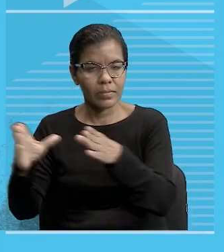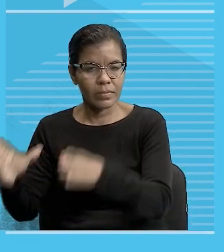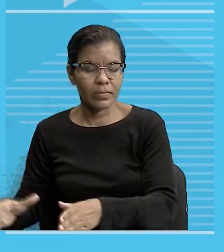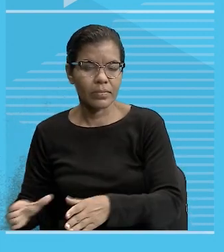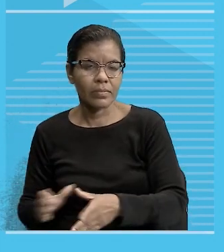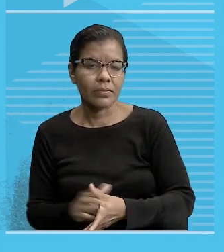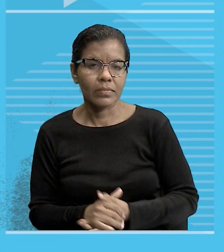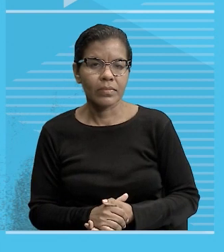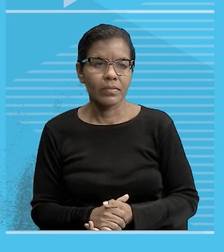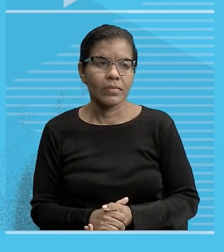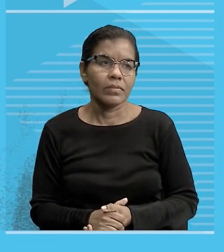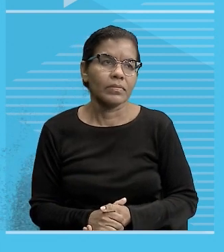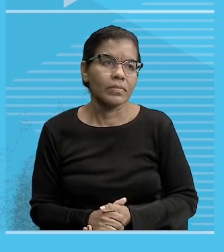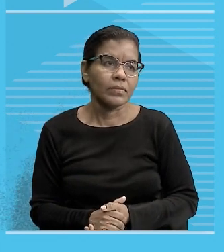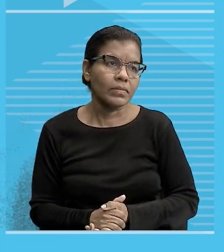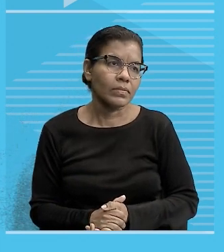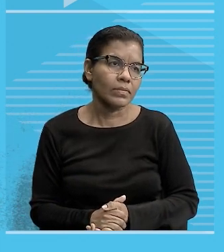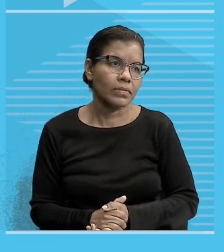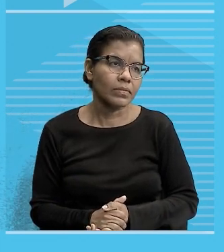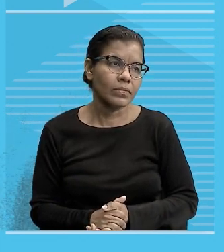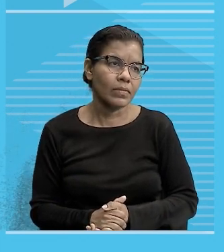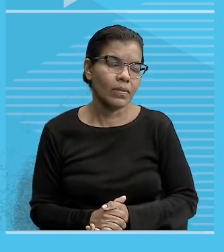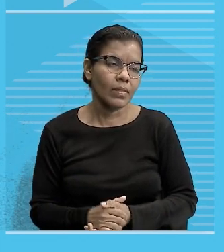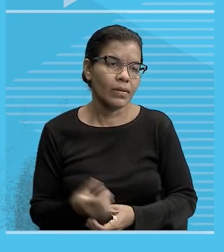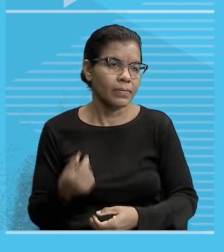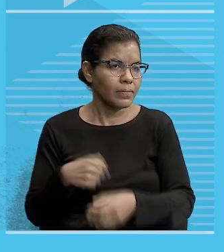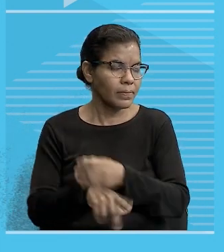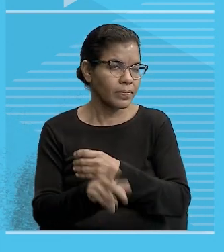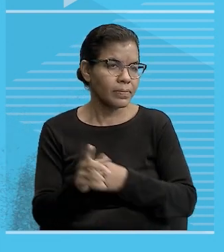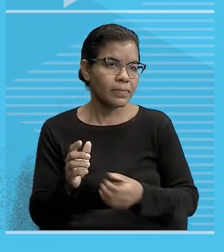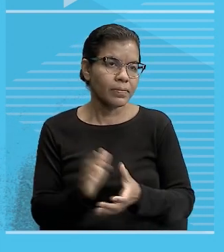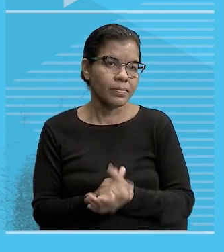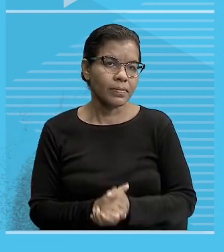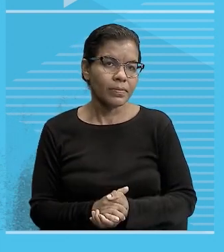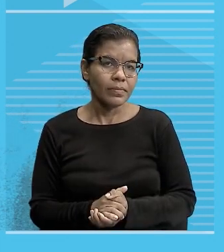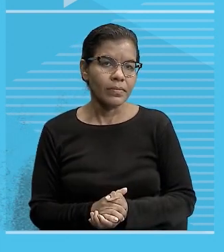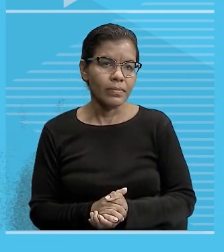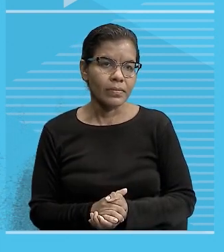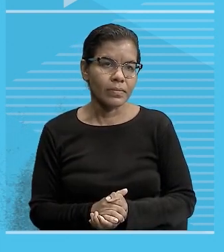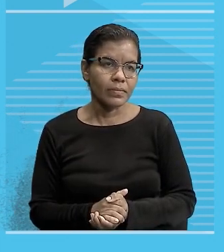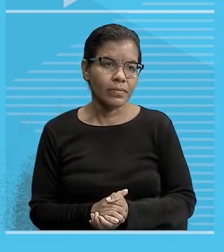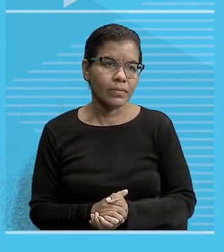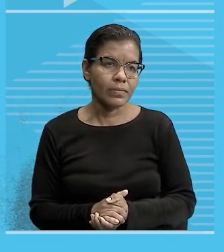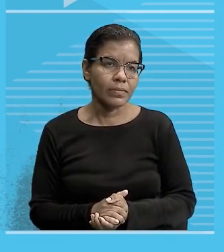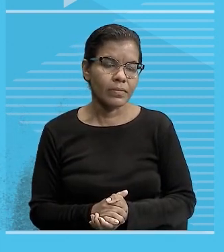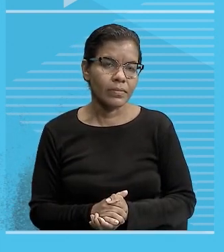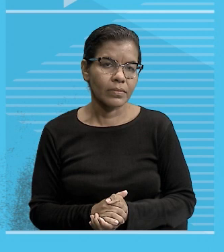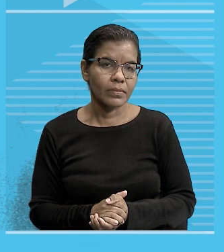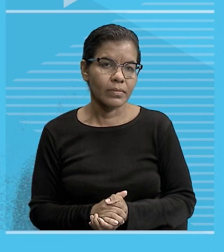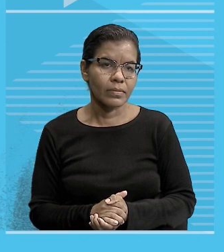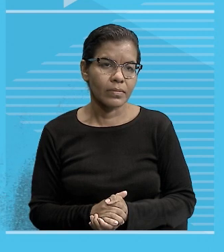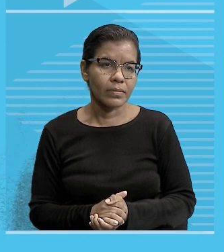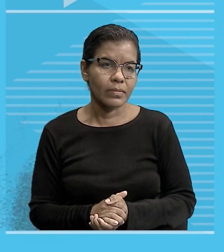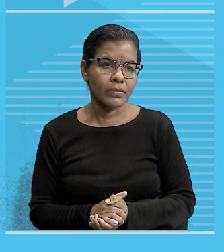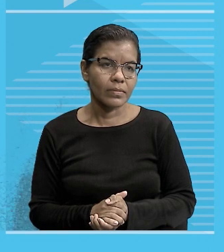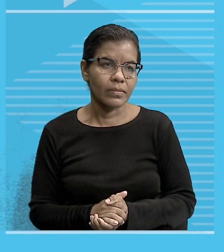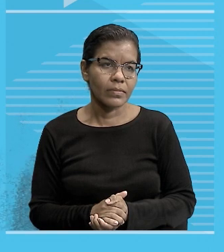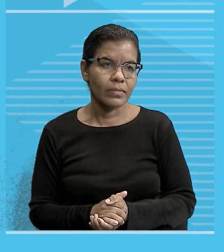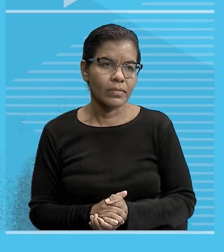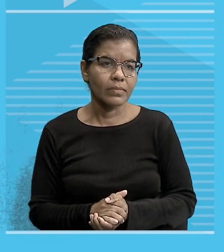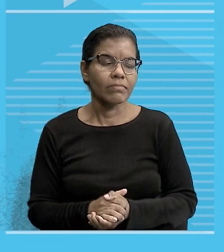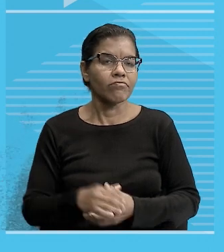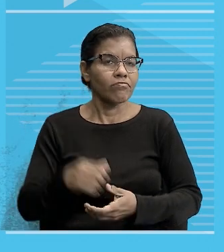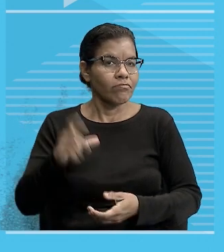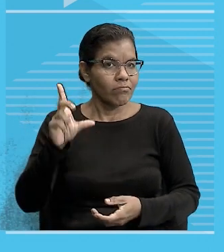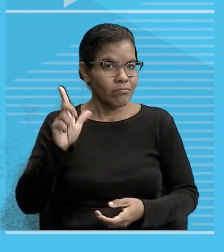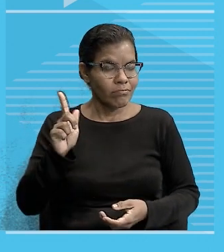gente esta questão pessoal de Jerumenha